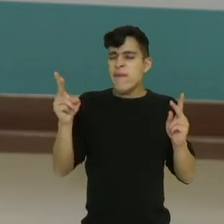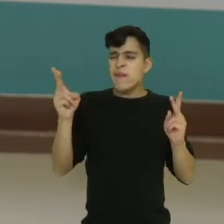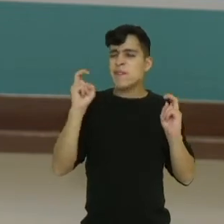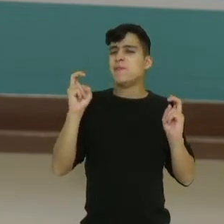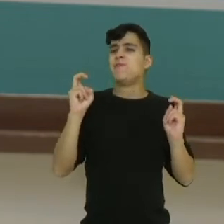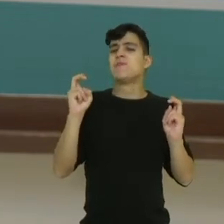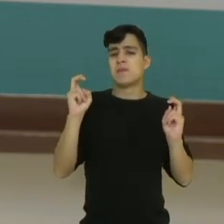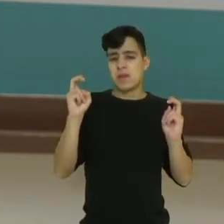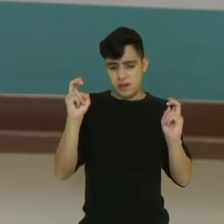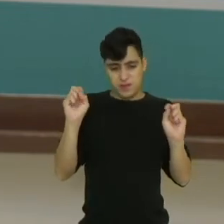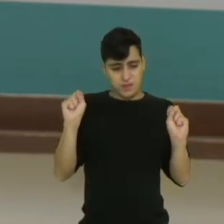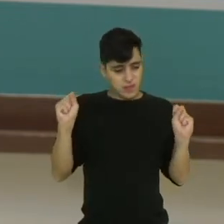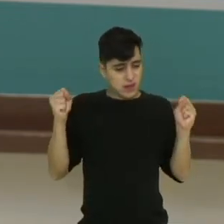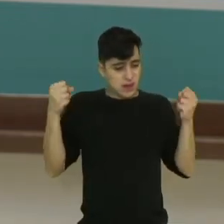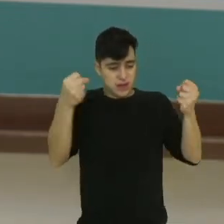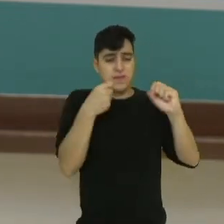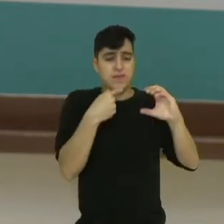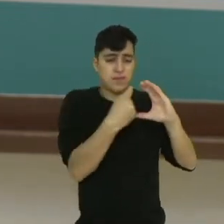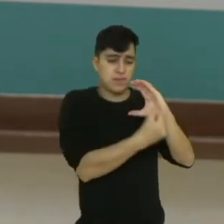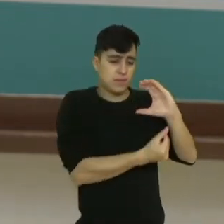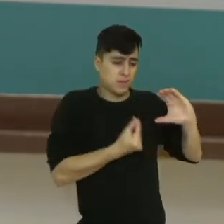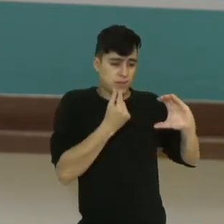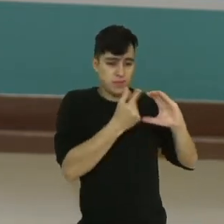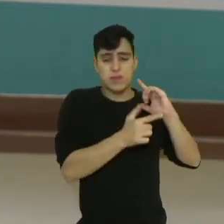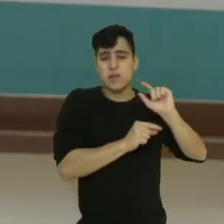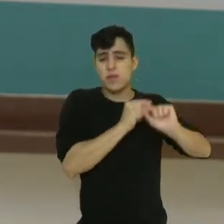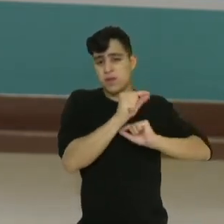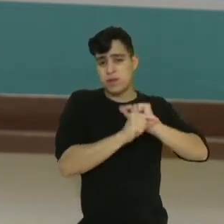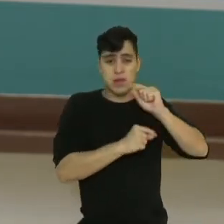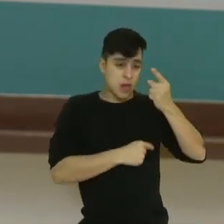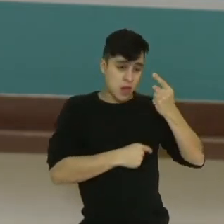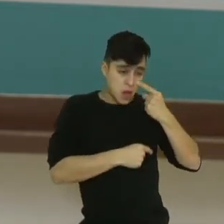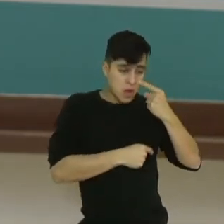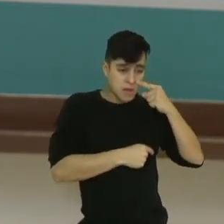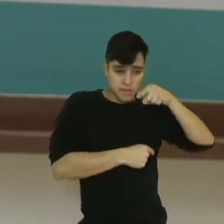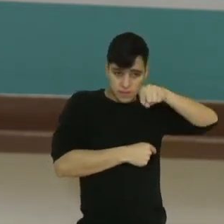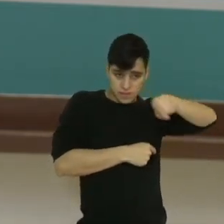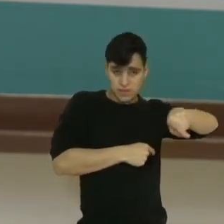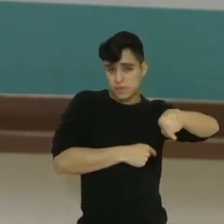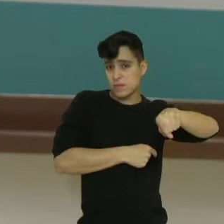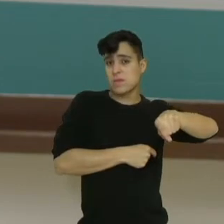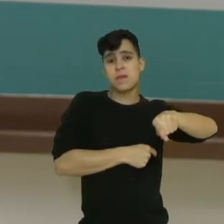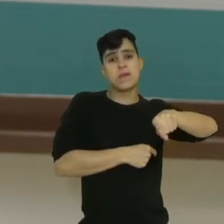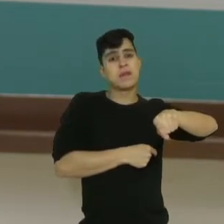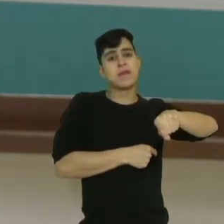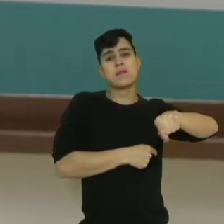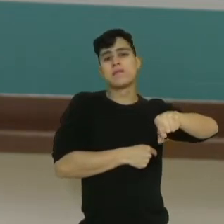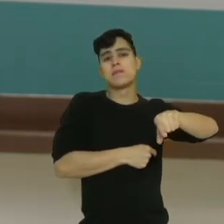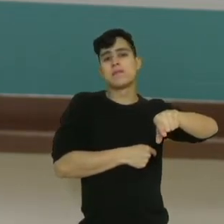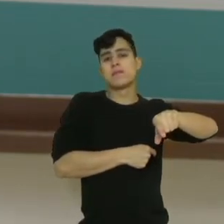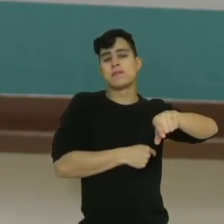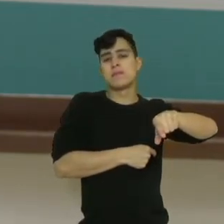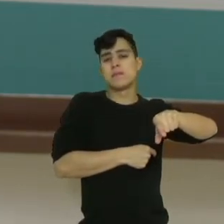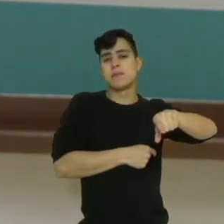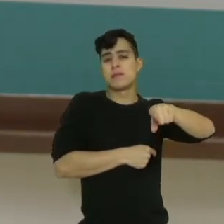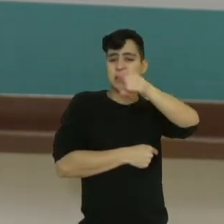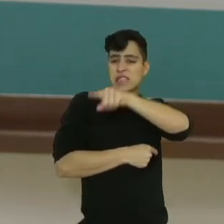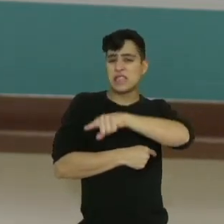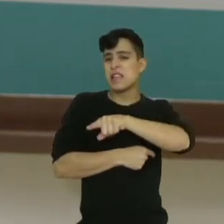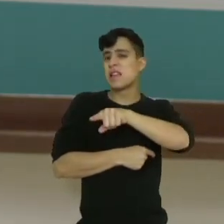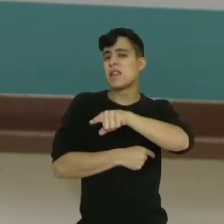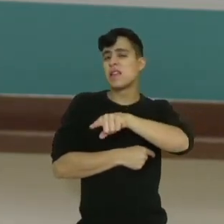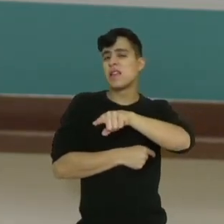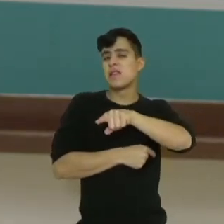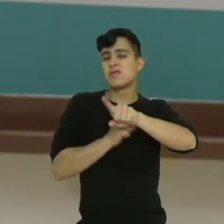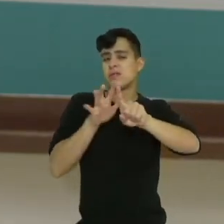um extremo defensor do capitalismo, onde ele fala que esta neutralização gera empobrecimento